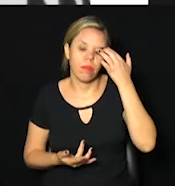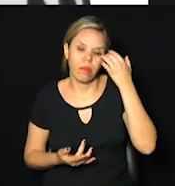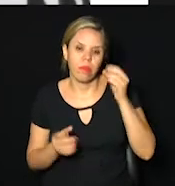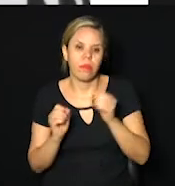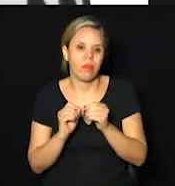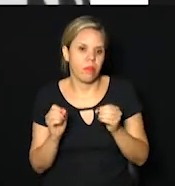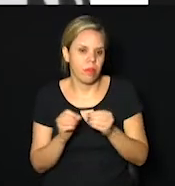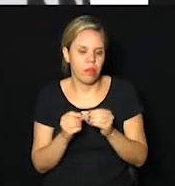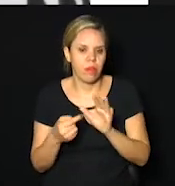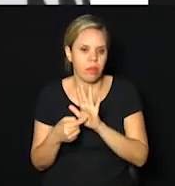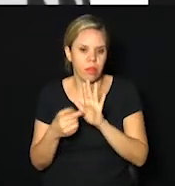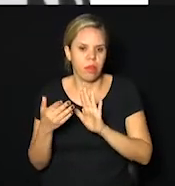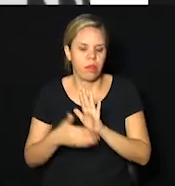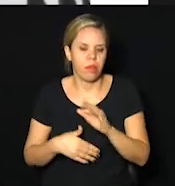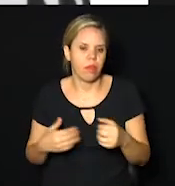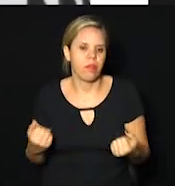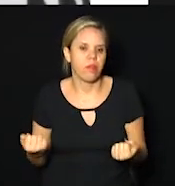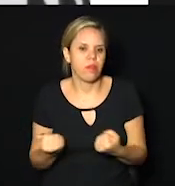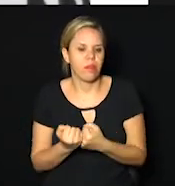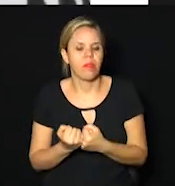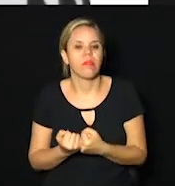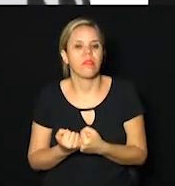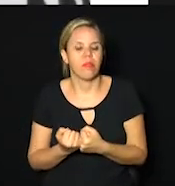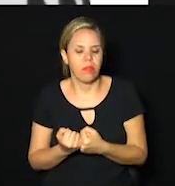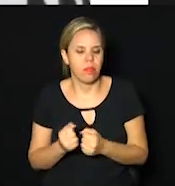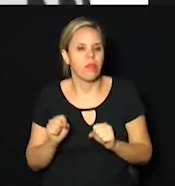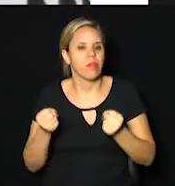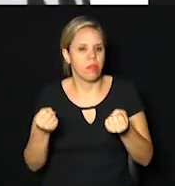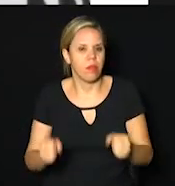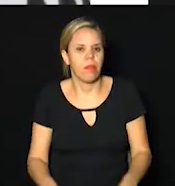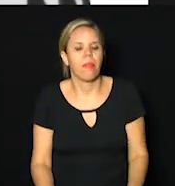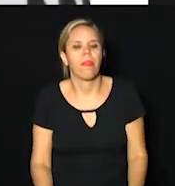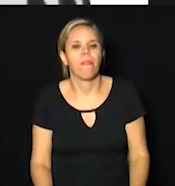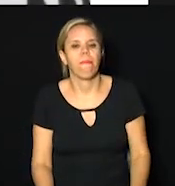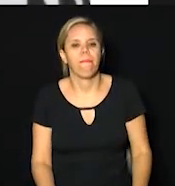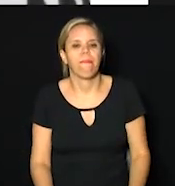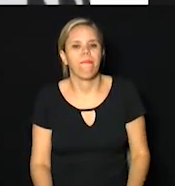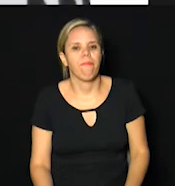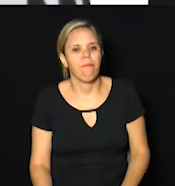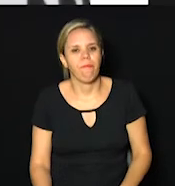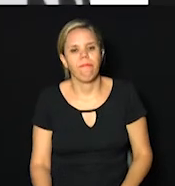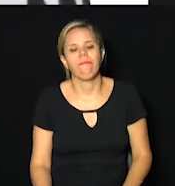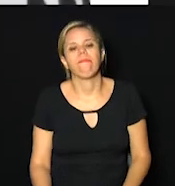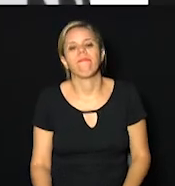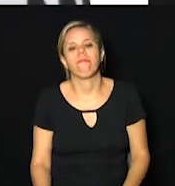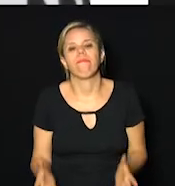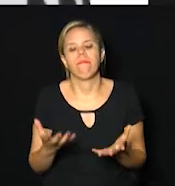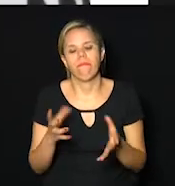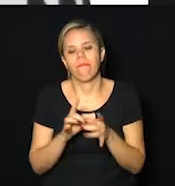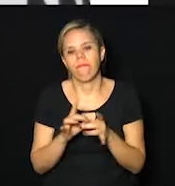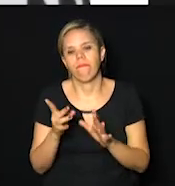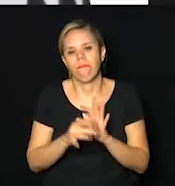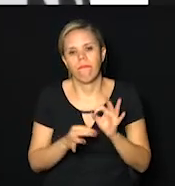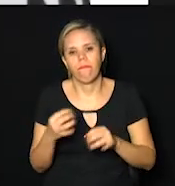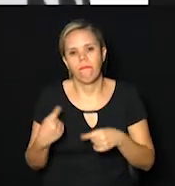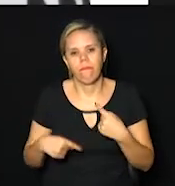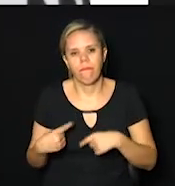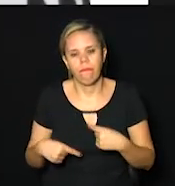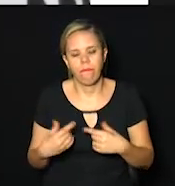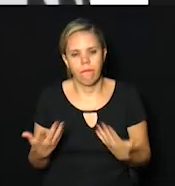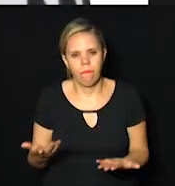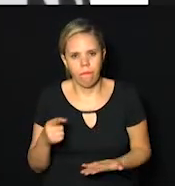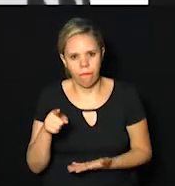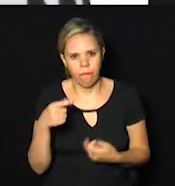questão de demonstrar o apoio, de demonstrar a defesa, de demonstrar que estão à disposição daquele projeto político. E é isso